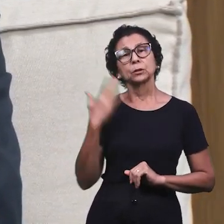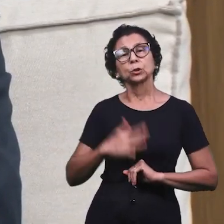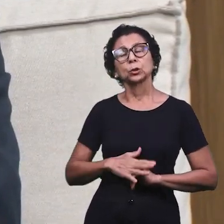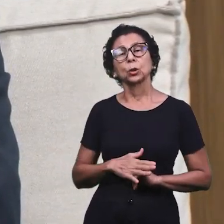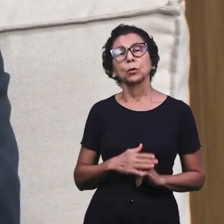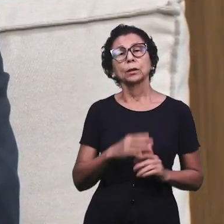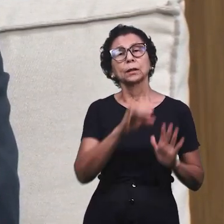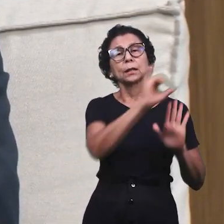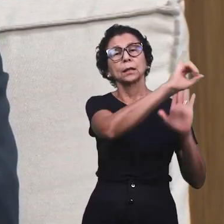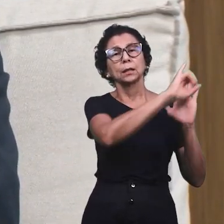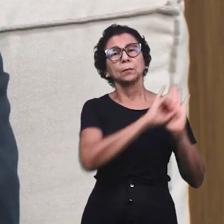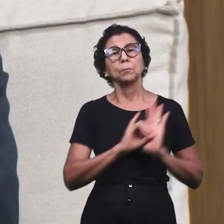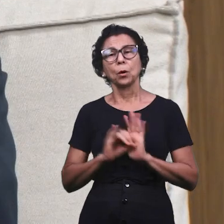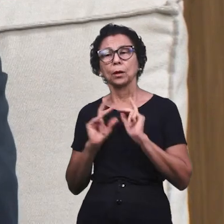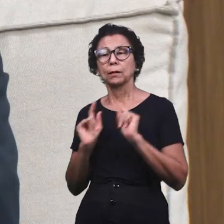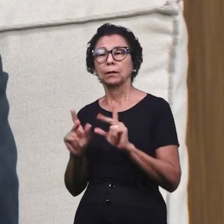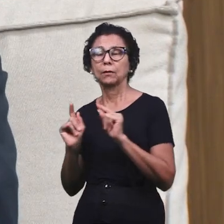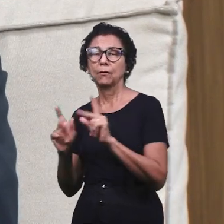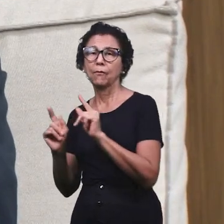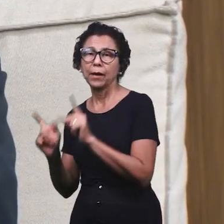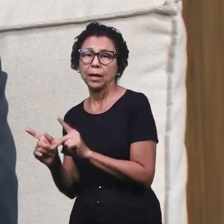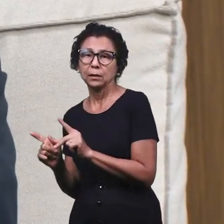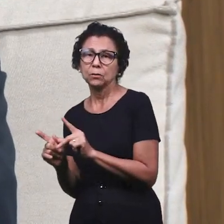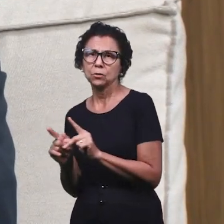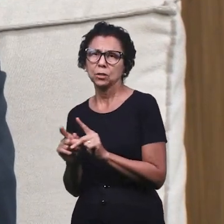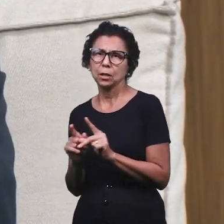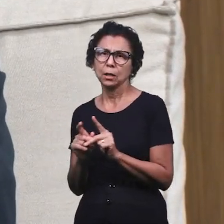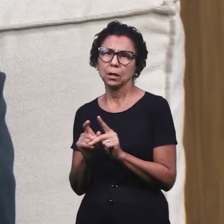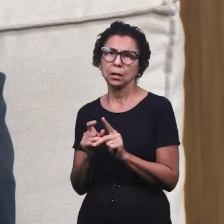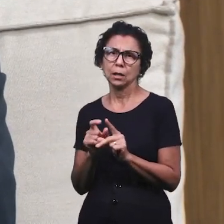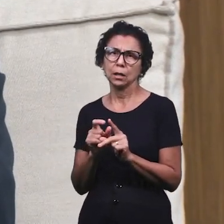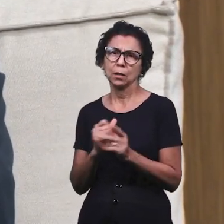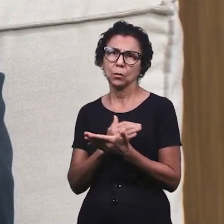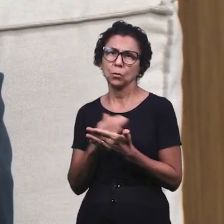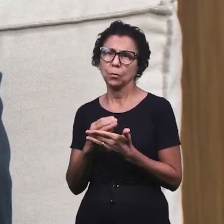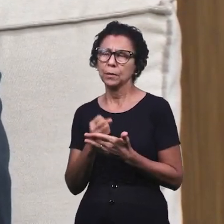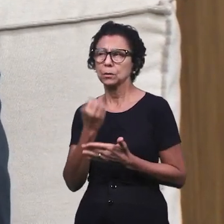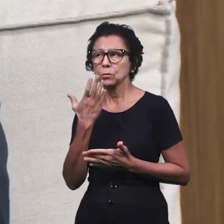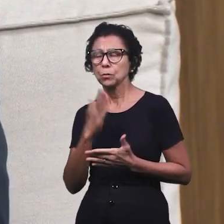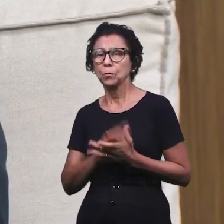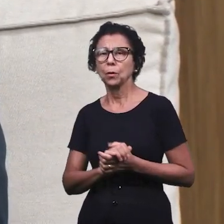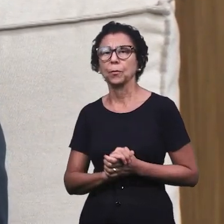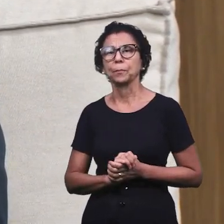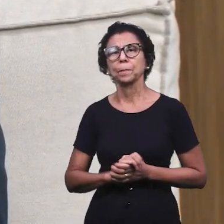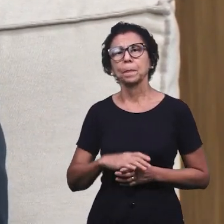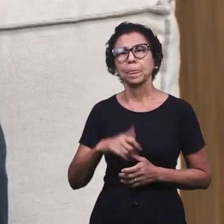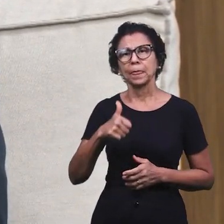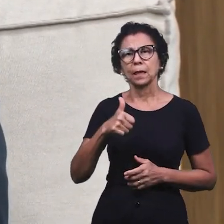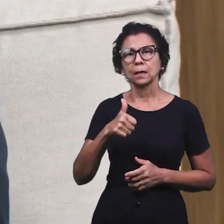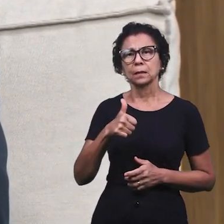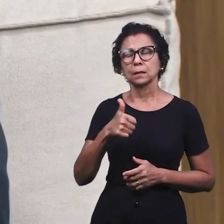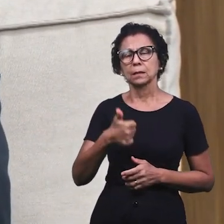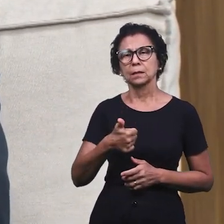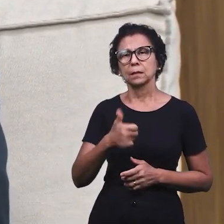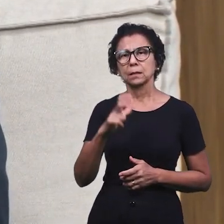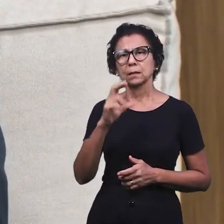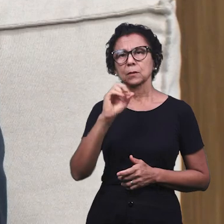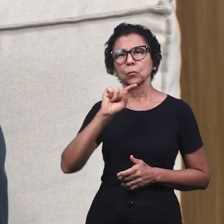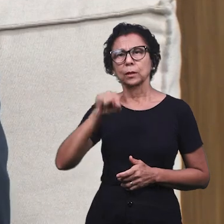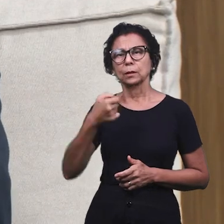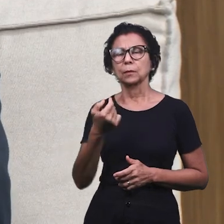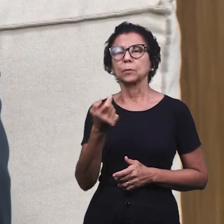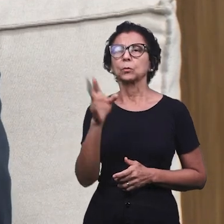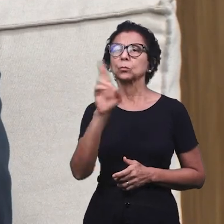um passo inicial bom. E antigamente, para você tirar esse radar limitado de 150 mil dólares ou ilimitado acima